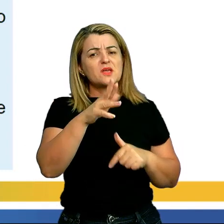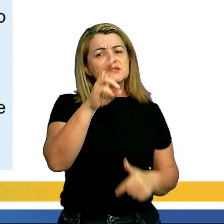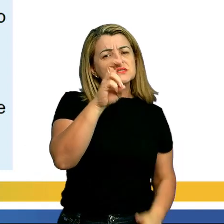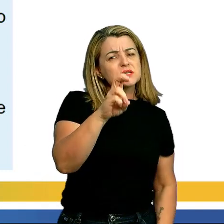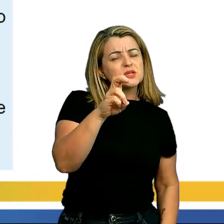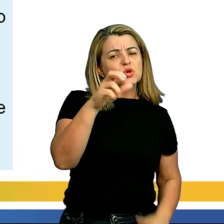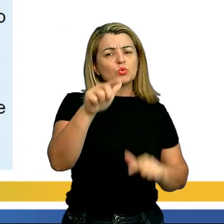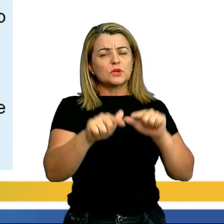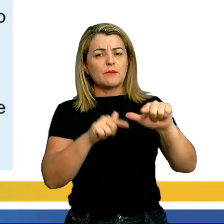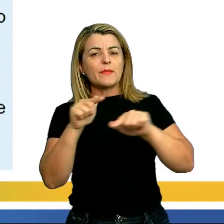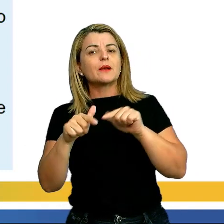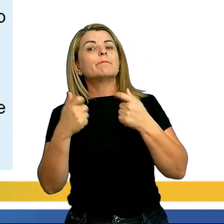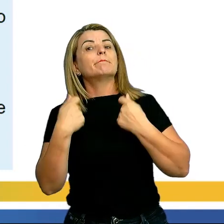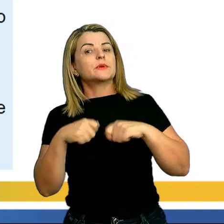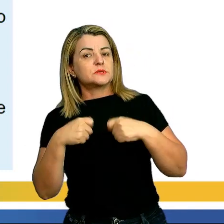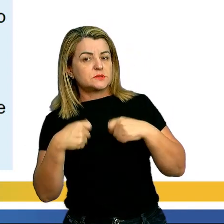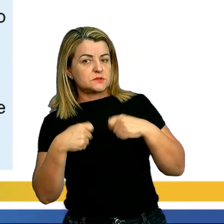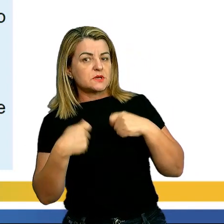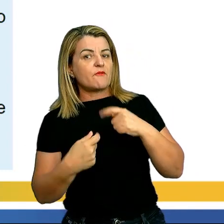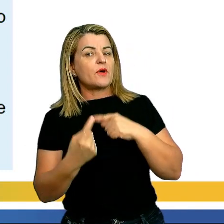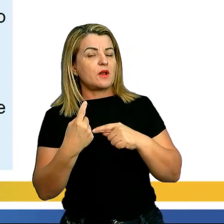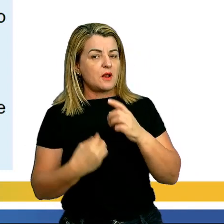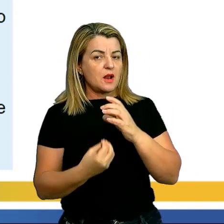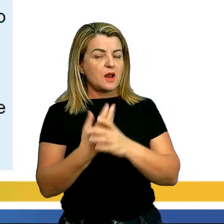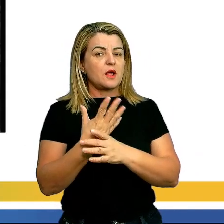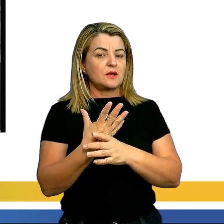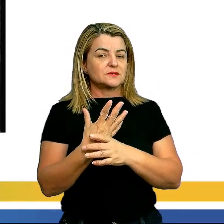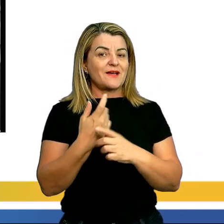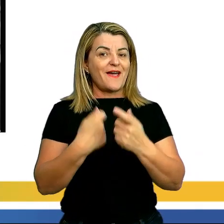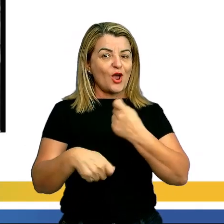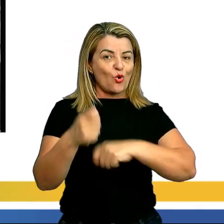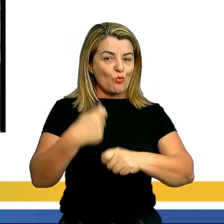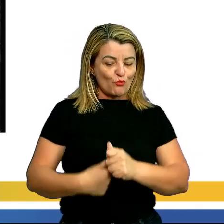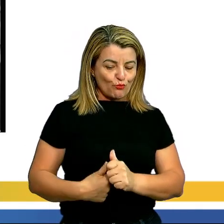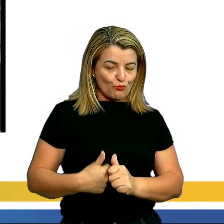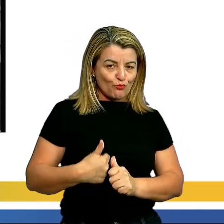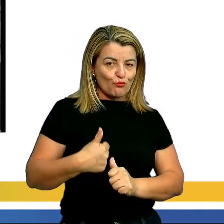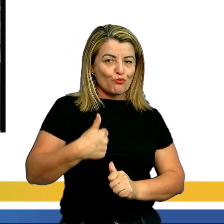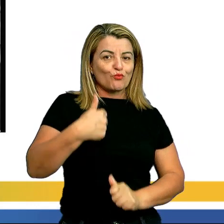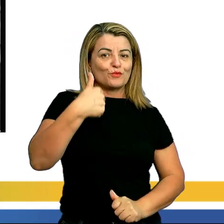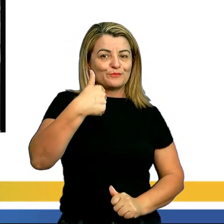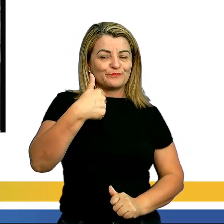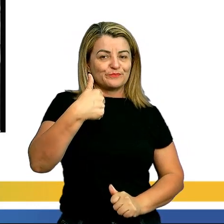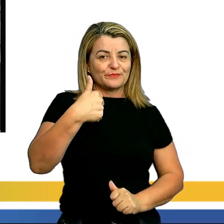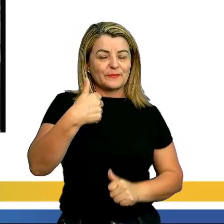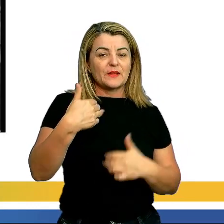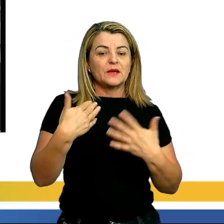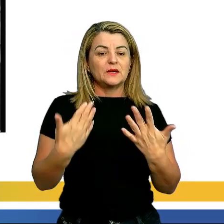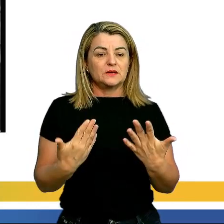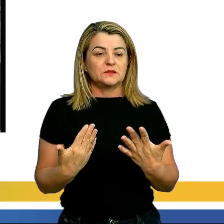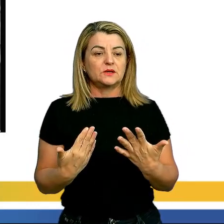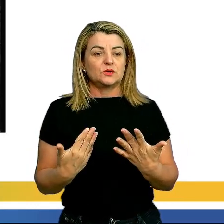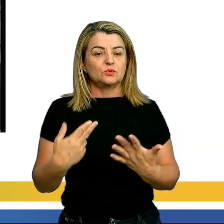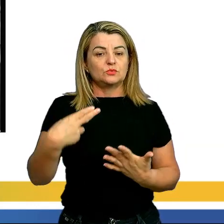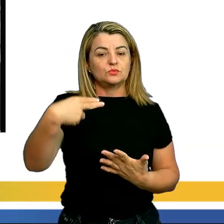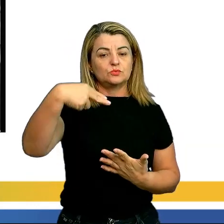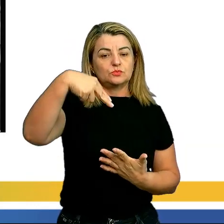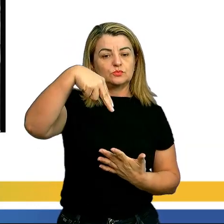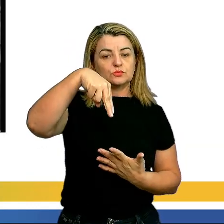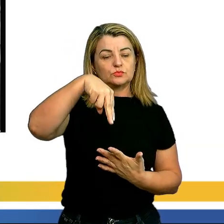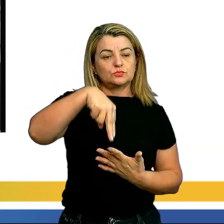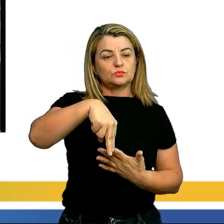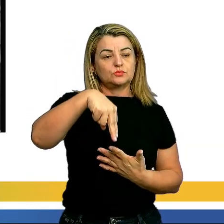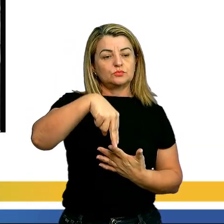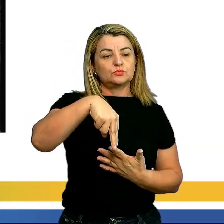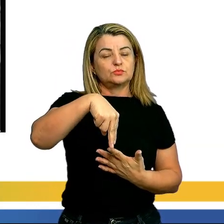empregos, né? Ele teria que gerar. Dessa forma, a economia se recuperaria. Então, o New Deal, ele foi influenciado por